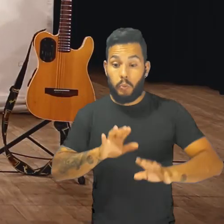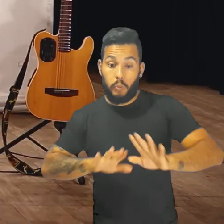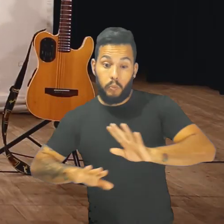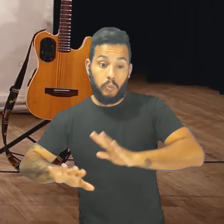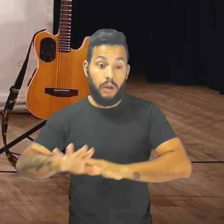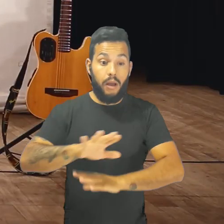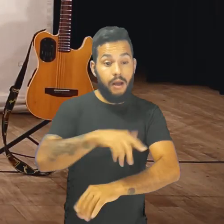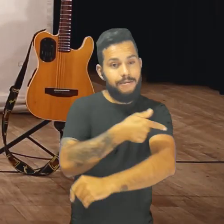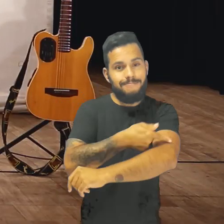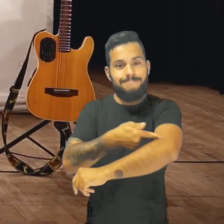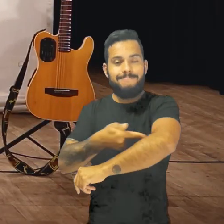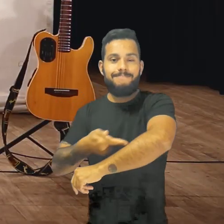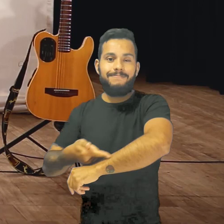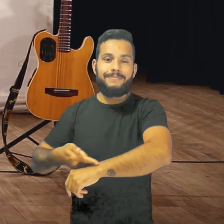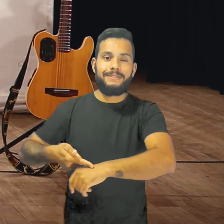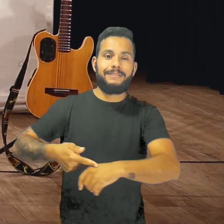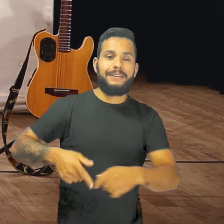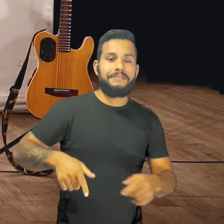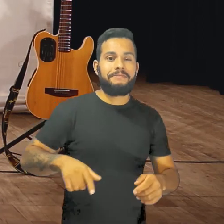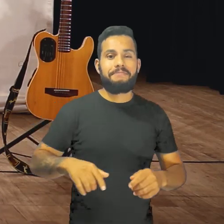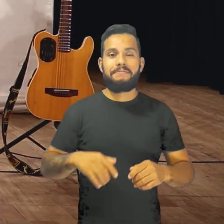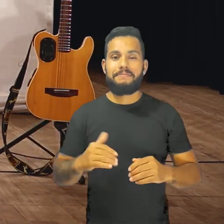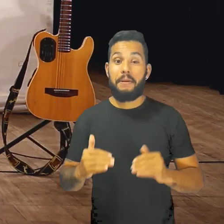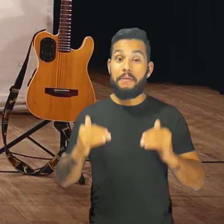cuidar e educar, sobretudo